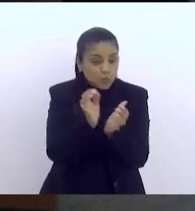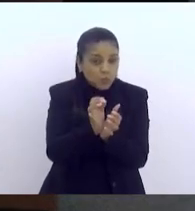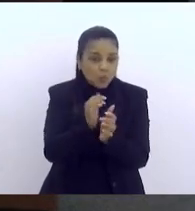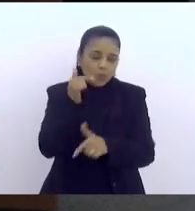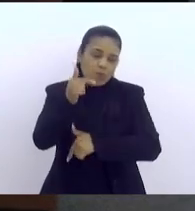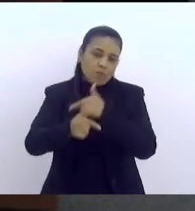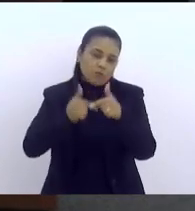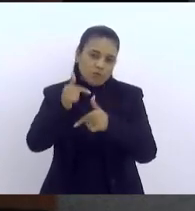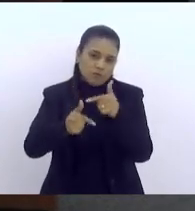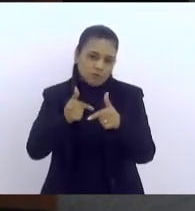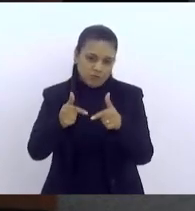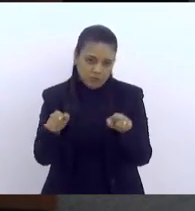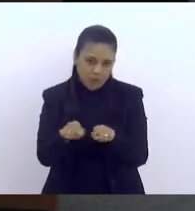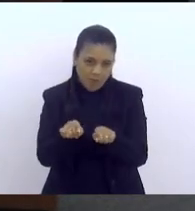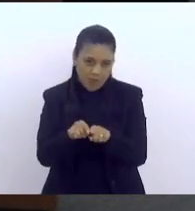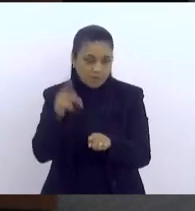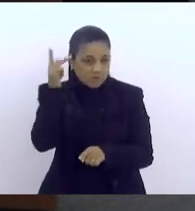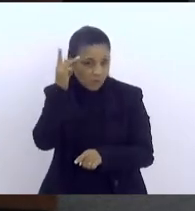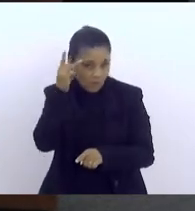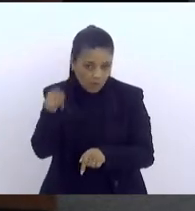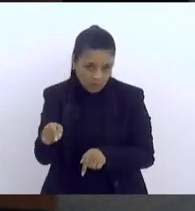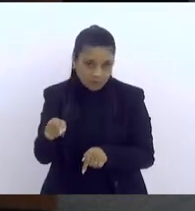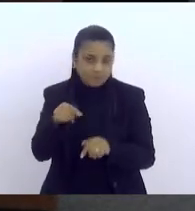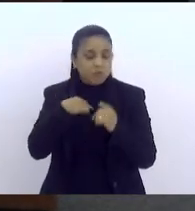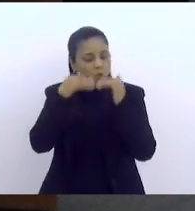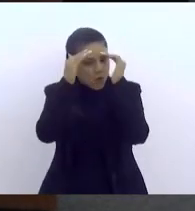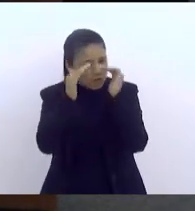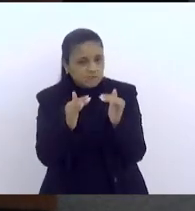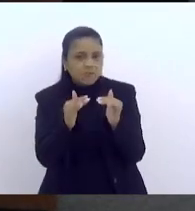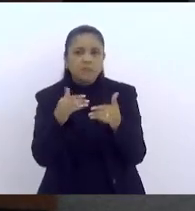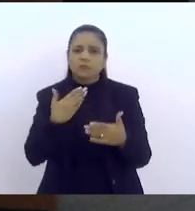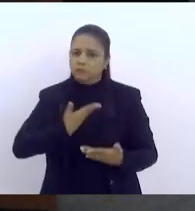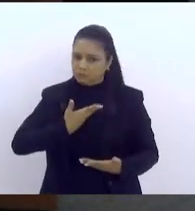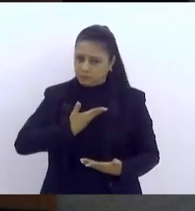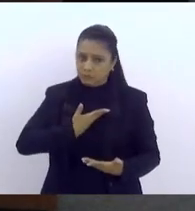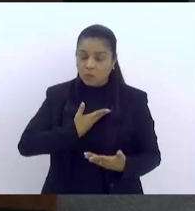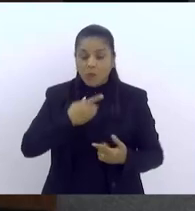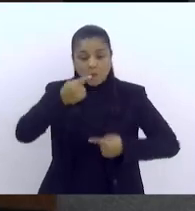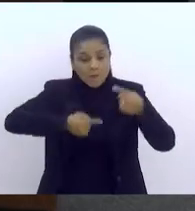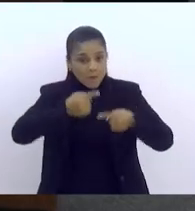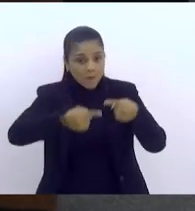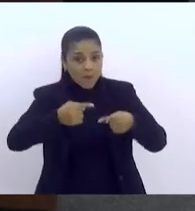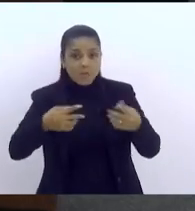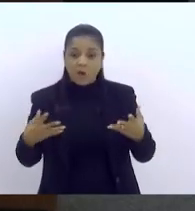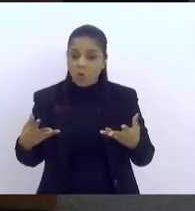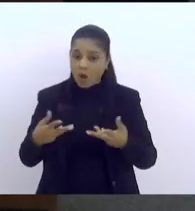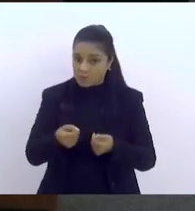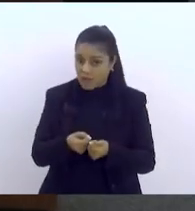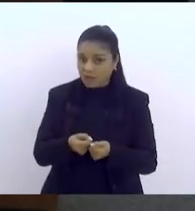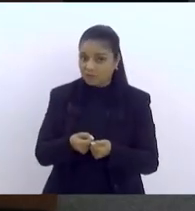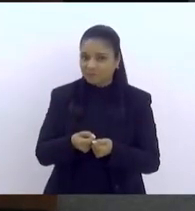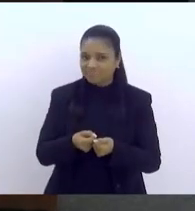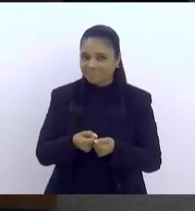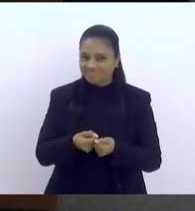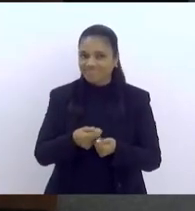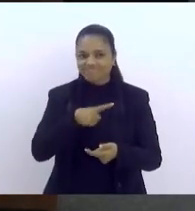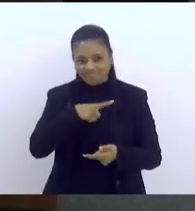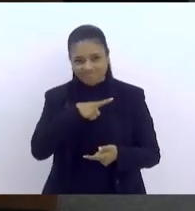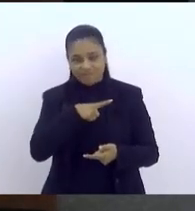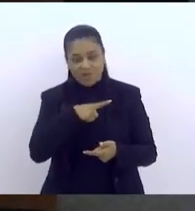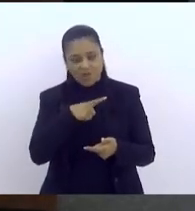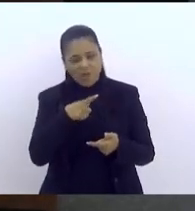peço aqui, respeitando muito aos colegas, porque o debate está caloroso, mas o debate está tendo qualidade. Em alguns momentos,